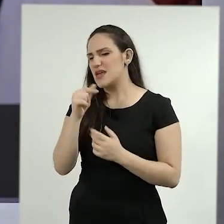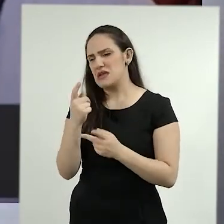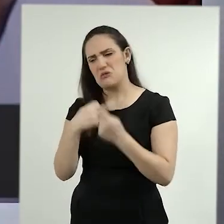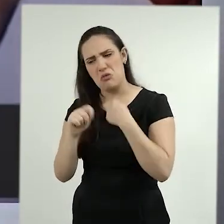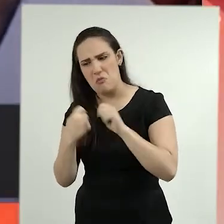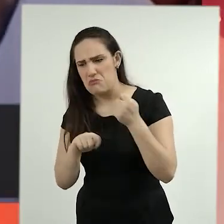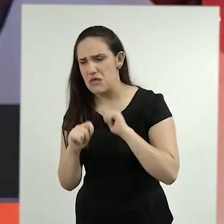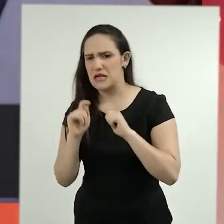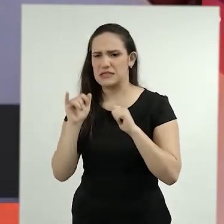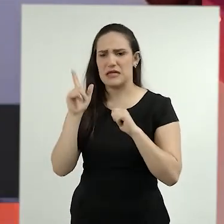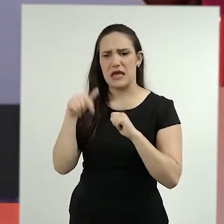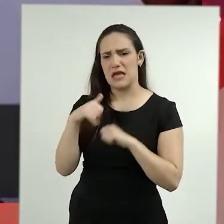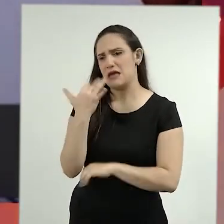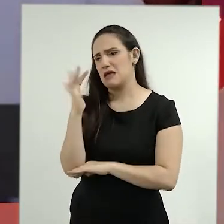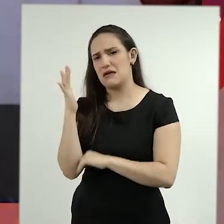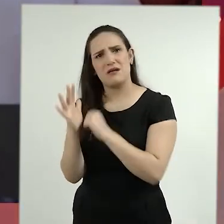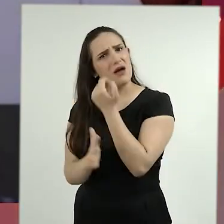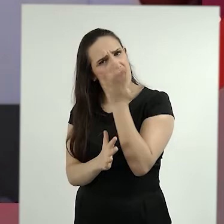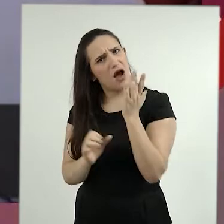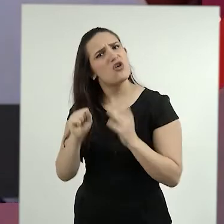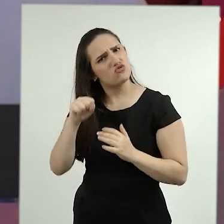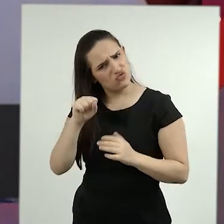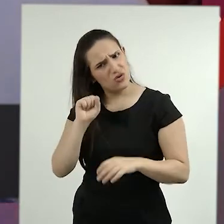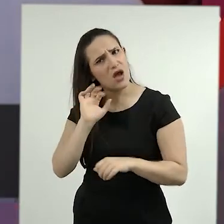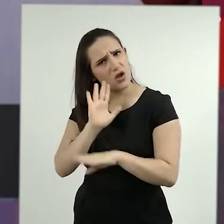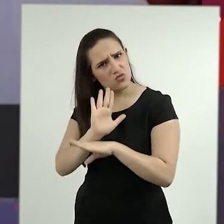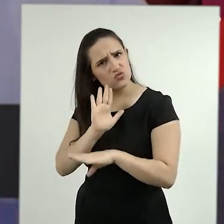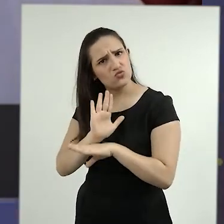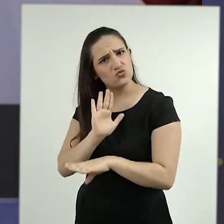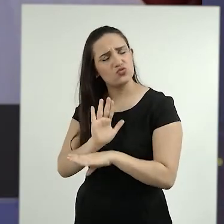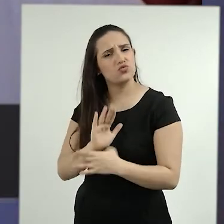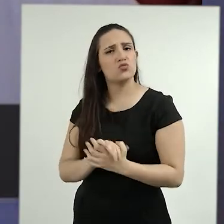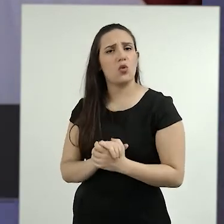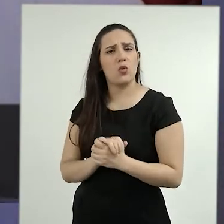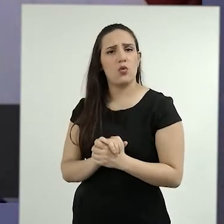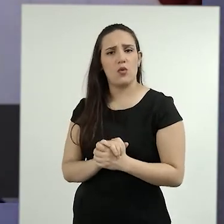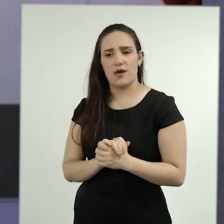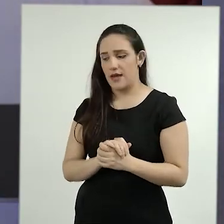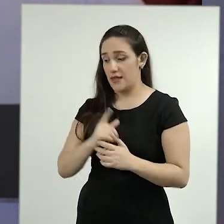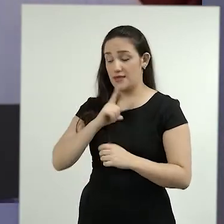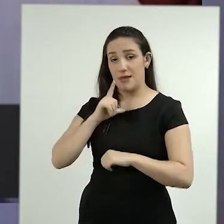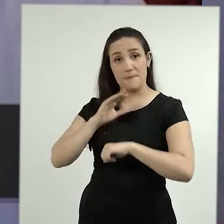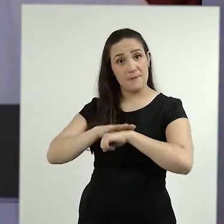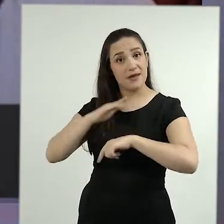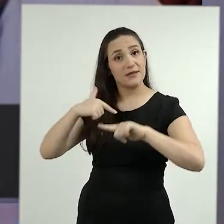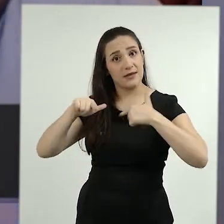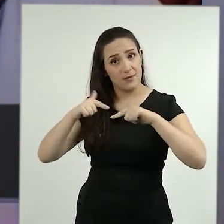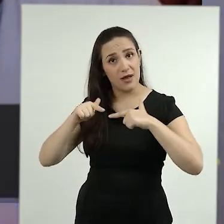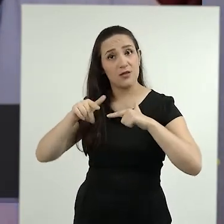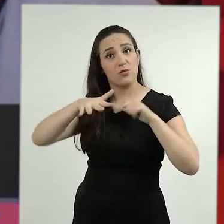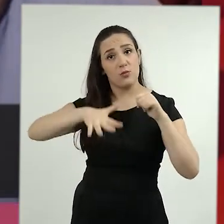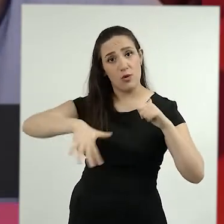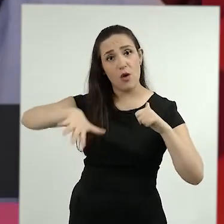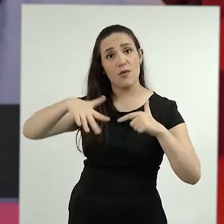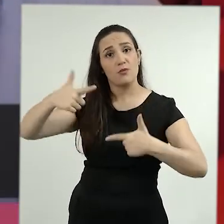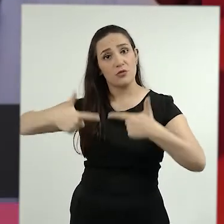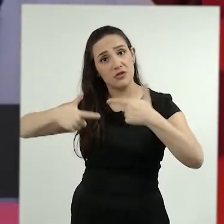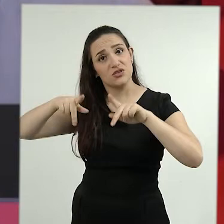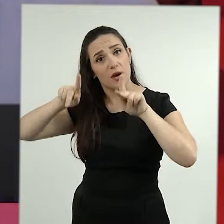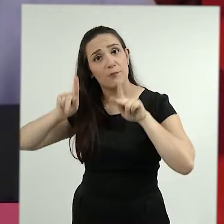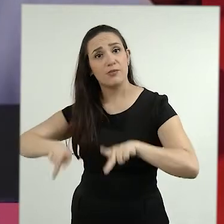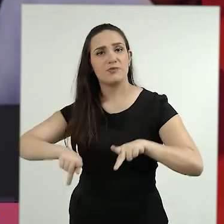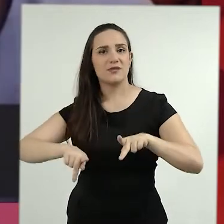socioeconômico, no âmbito socioambiental, principalmente, tem feito muita coisa e ajudado a estender esse braço aí das